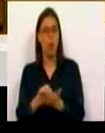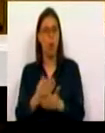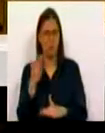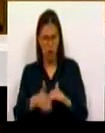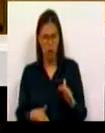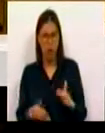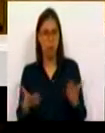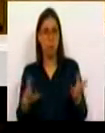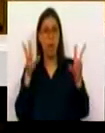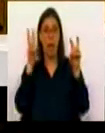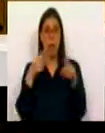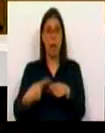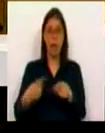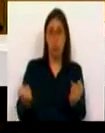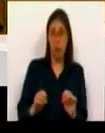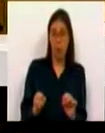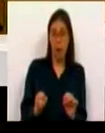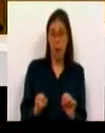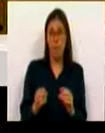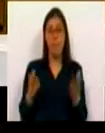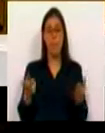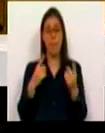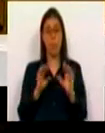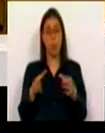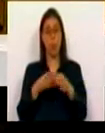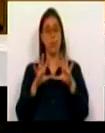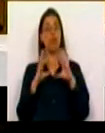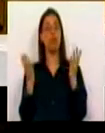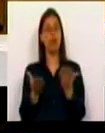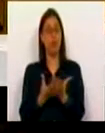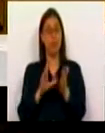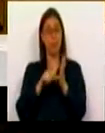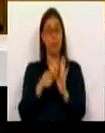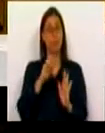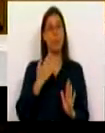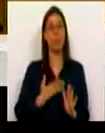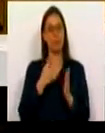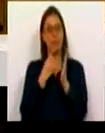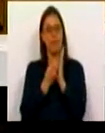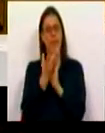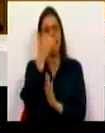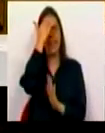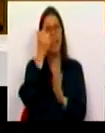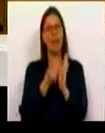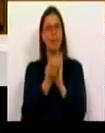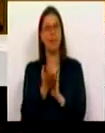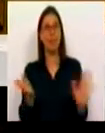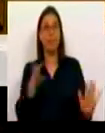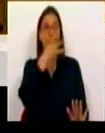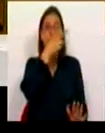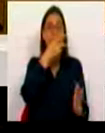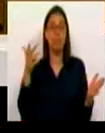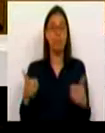por acaso? É assunto que não vos interessa? Já sobre o Conselho Geral, o projeto do PSD tem várias ideias.